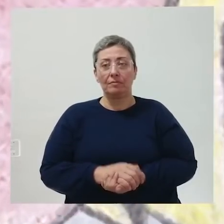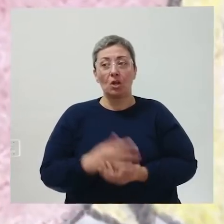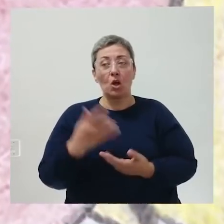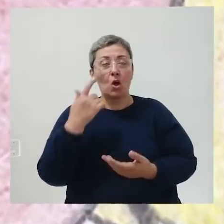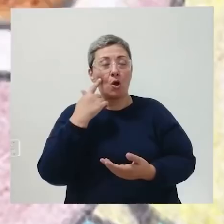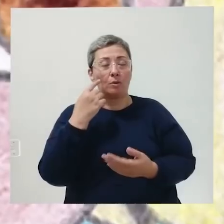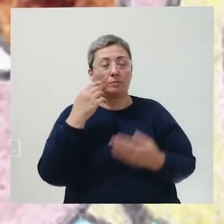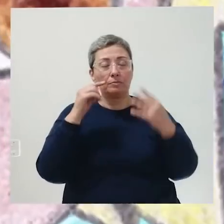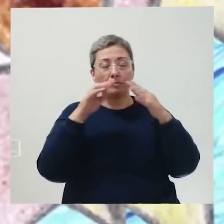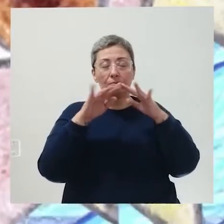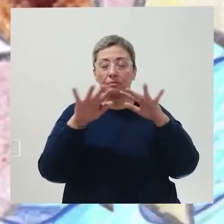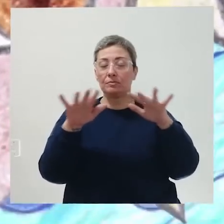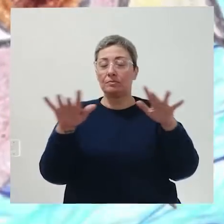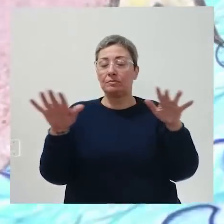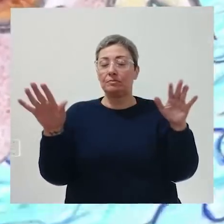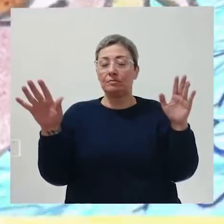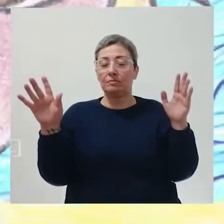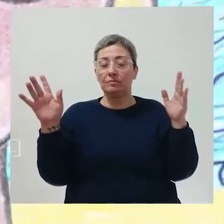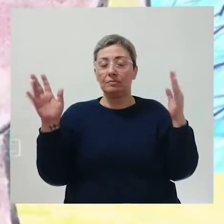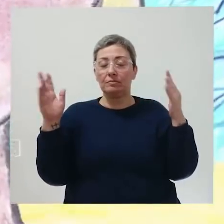Olhe ao redor.